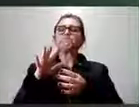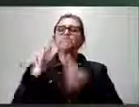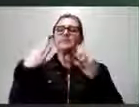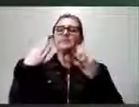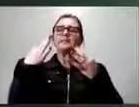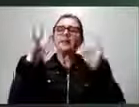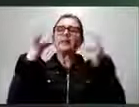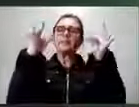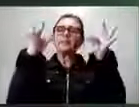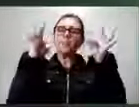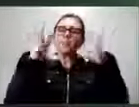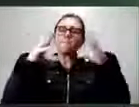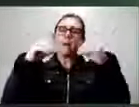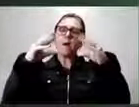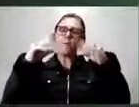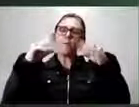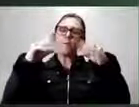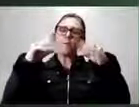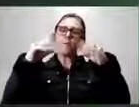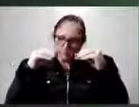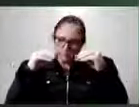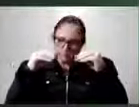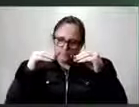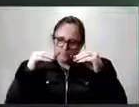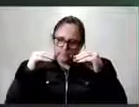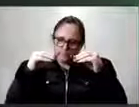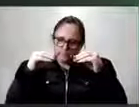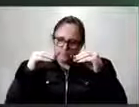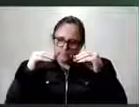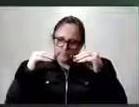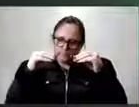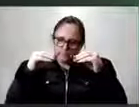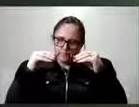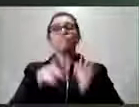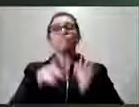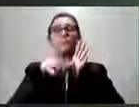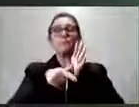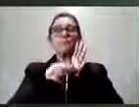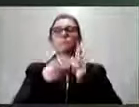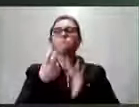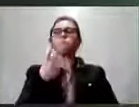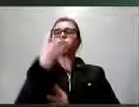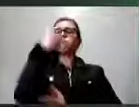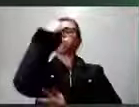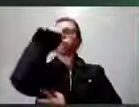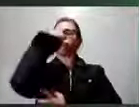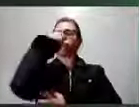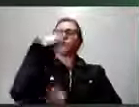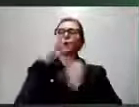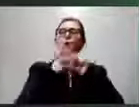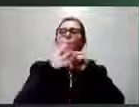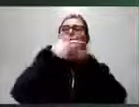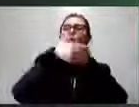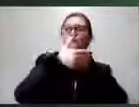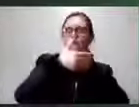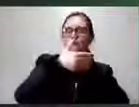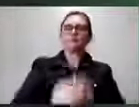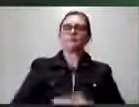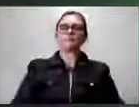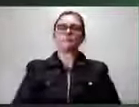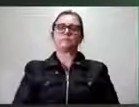articulação sinovial temporomandibular pós-intubação endotraqueal em pacientes que sobreviverão à COVID.